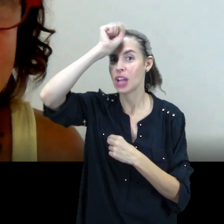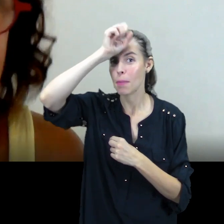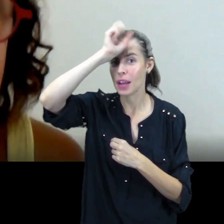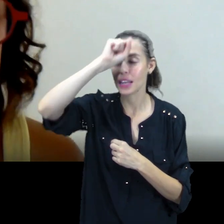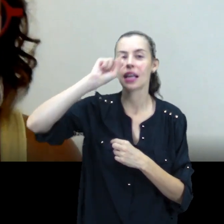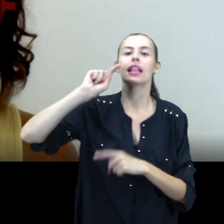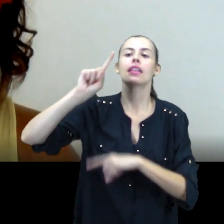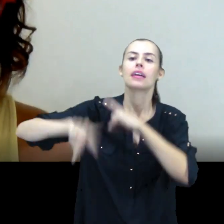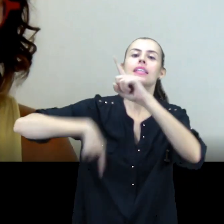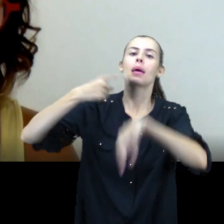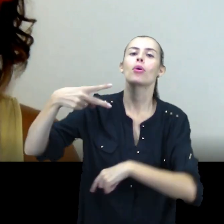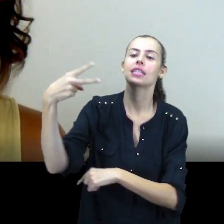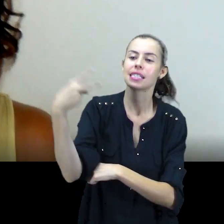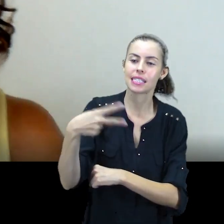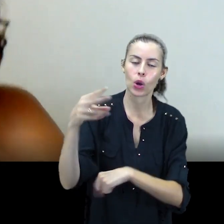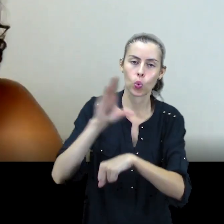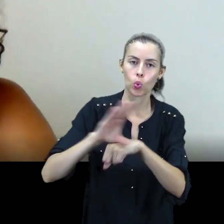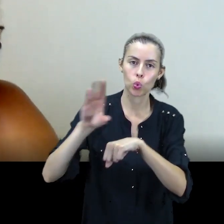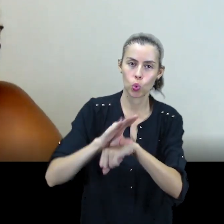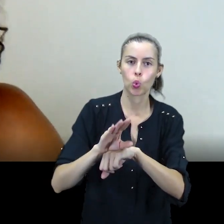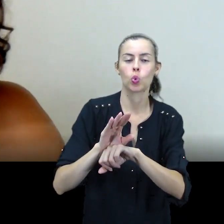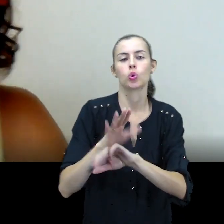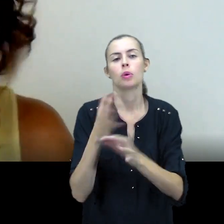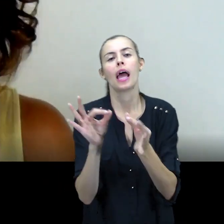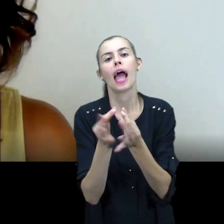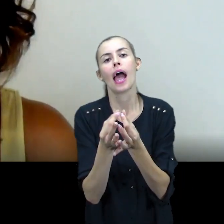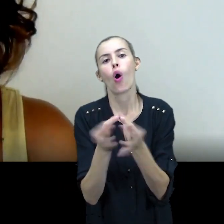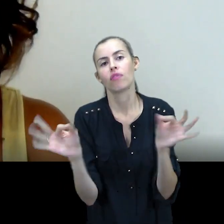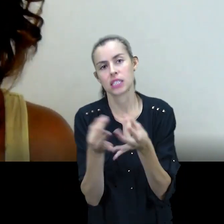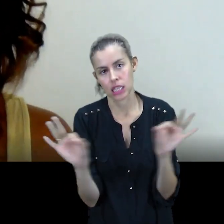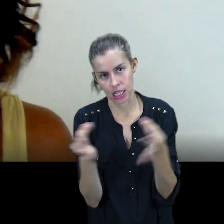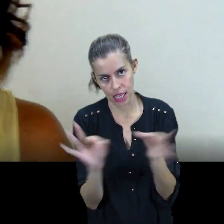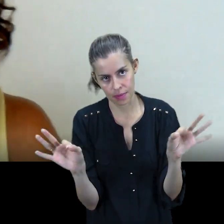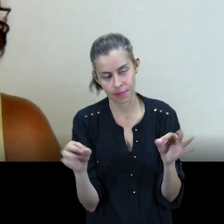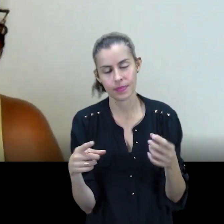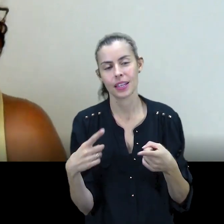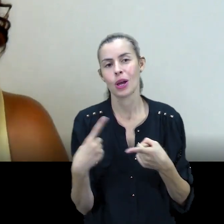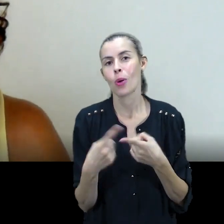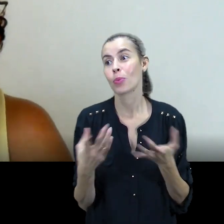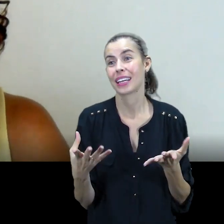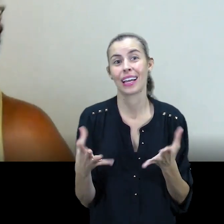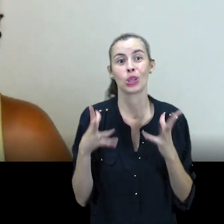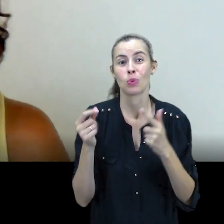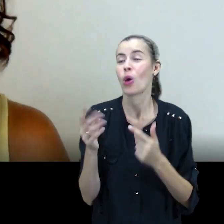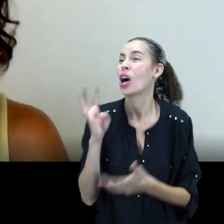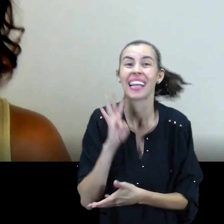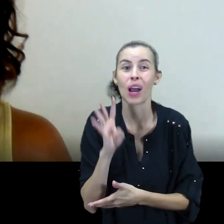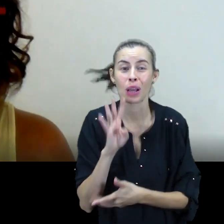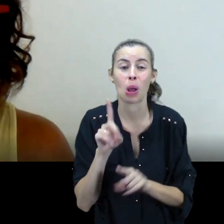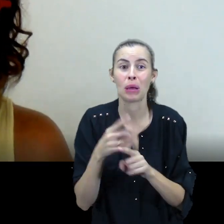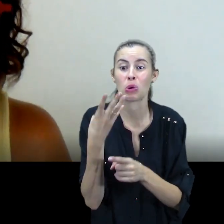tenho esse calendário livre de 8 encontros, mas eu tenho livre, sei lá, para 4 encontros, para 2 encontros. Então, isso foi